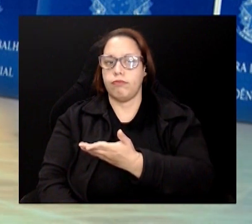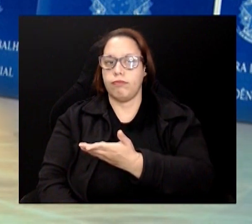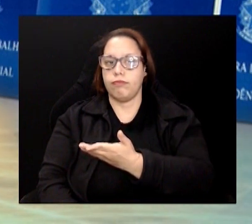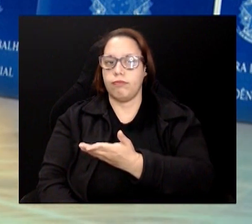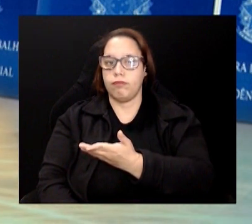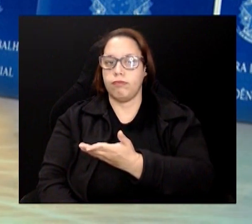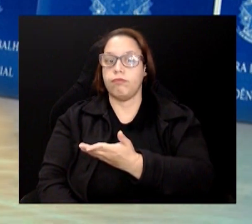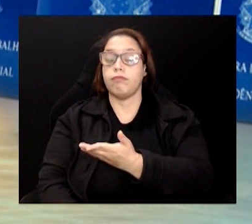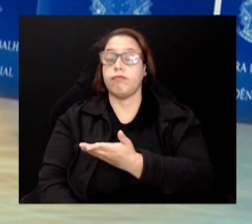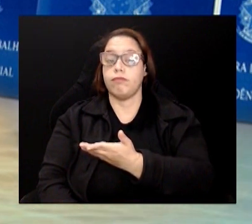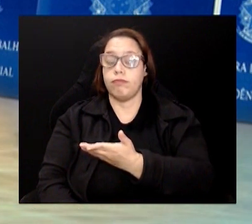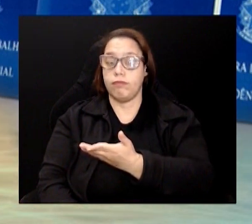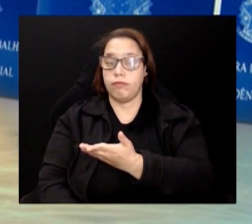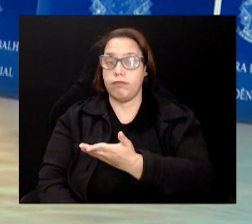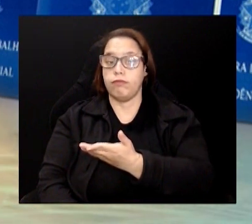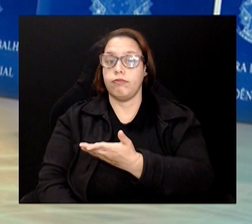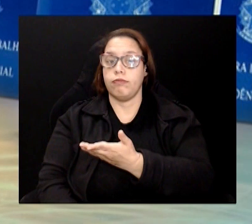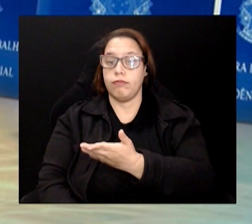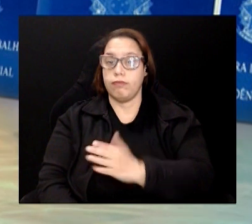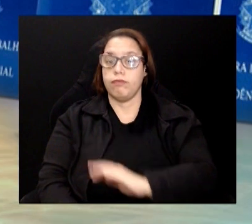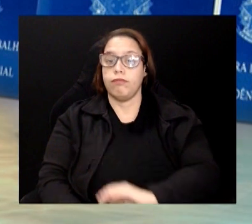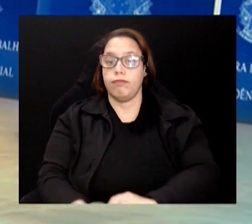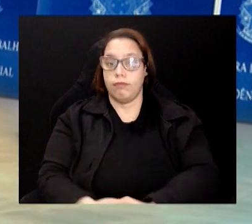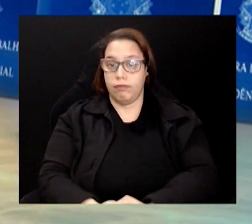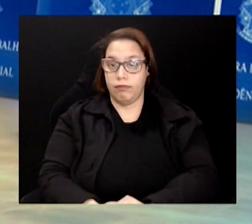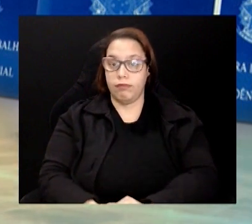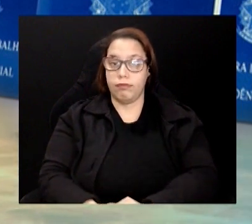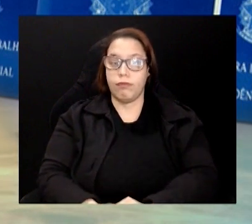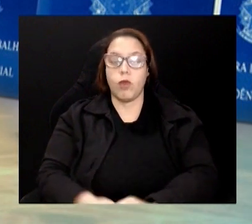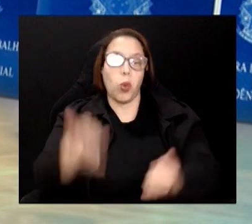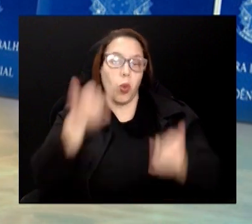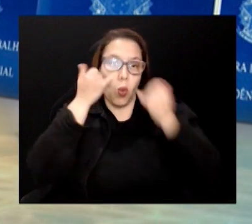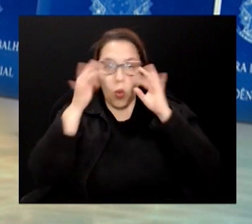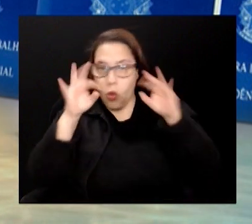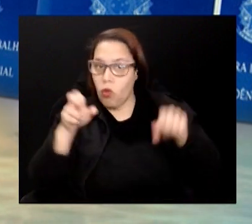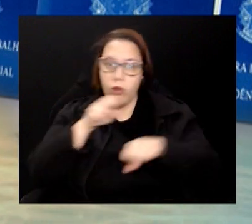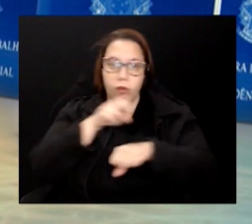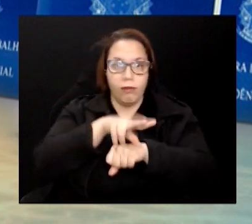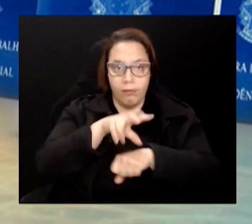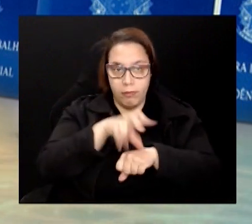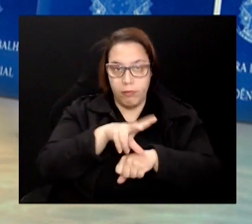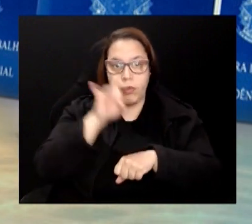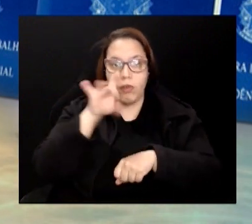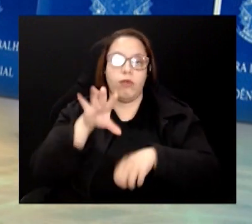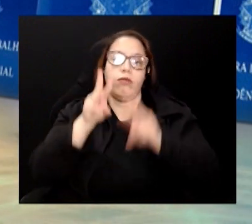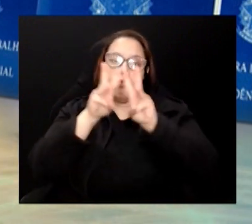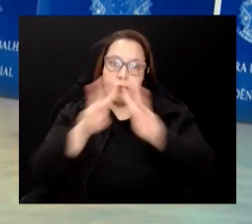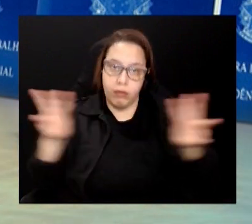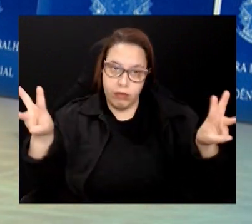em eletromecânica. Para conferir todas as vagas, é só acessar o site